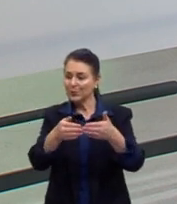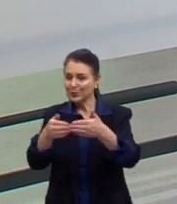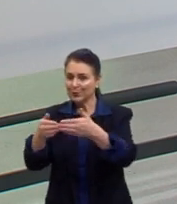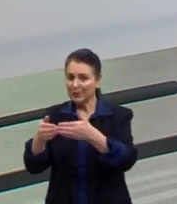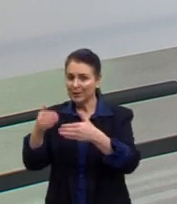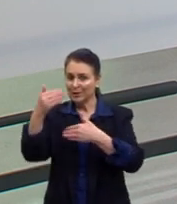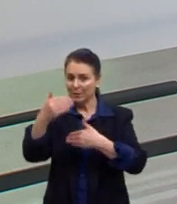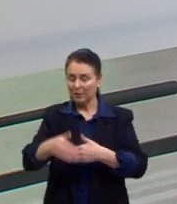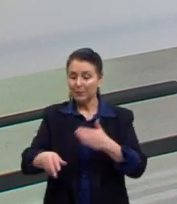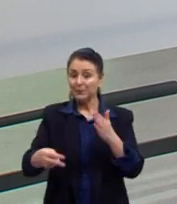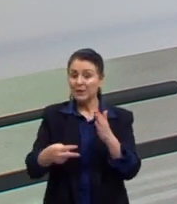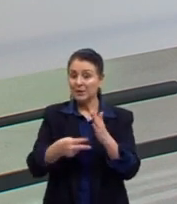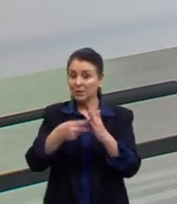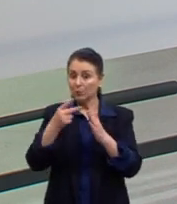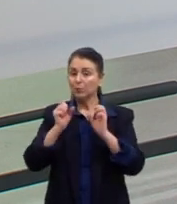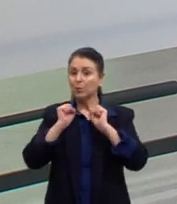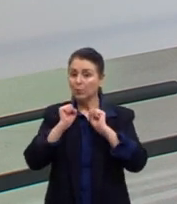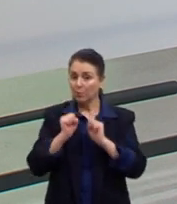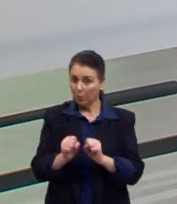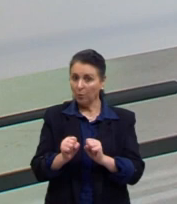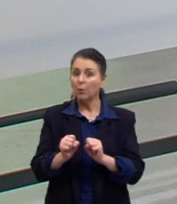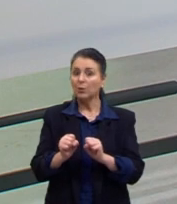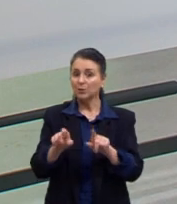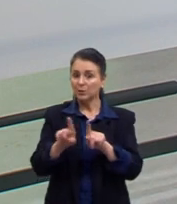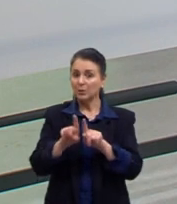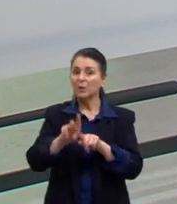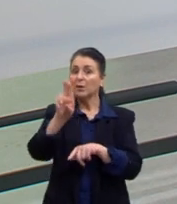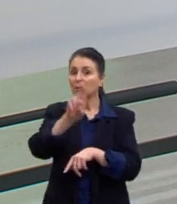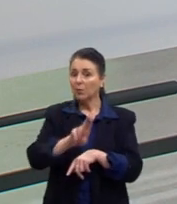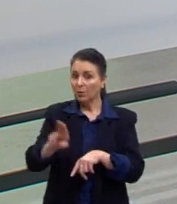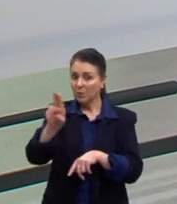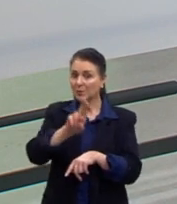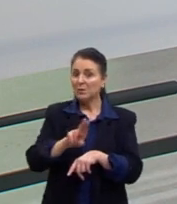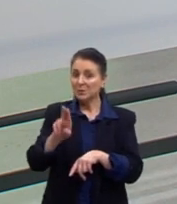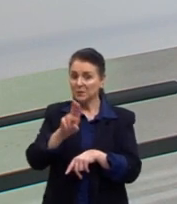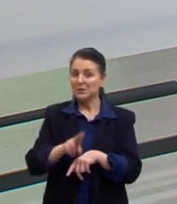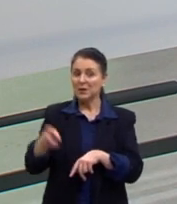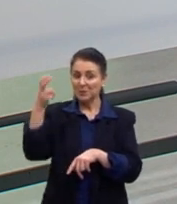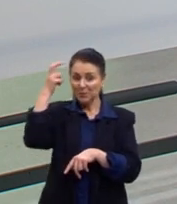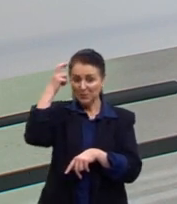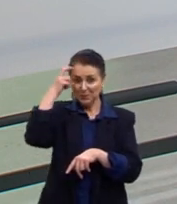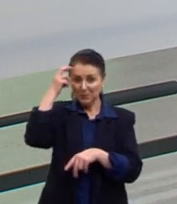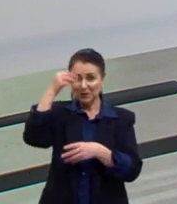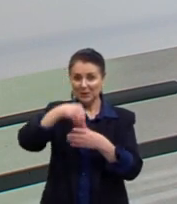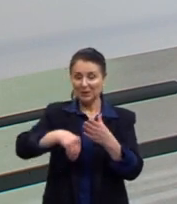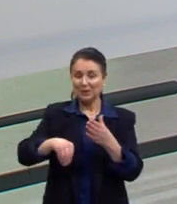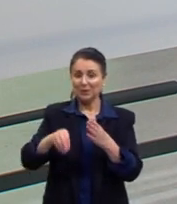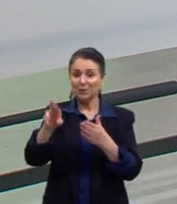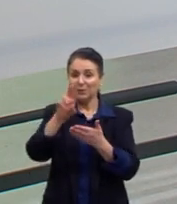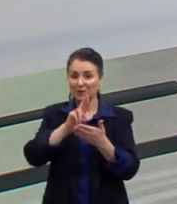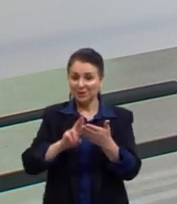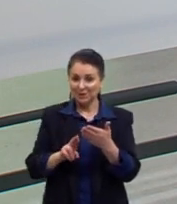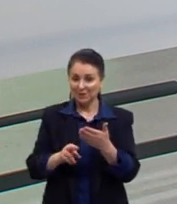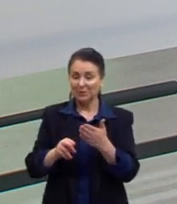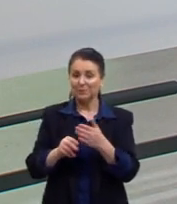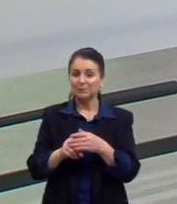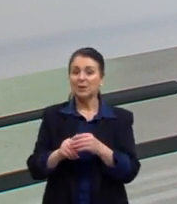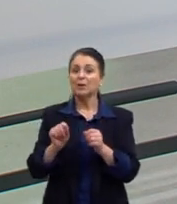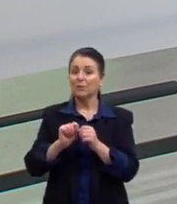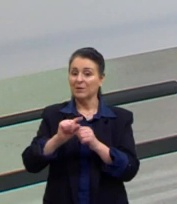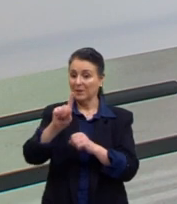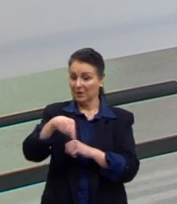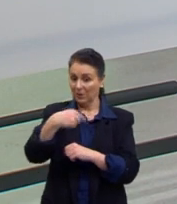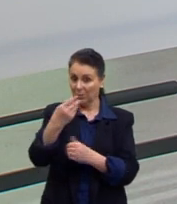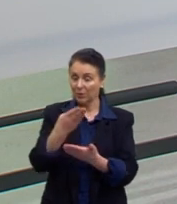segundo elas podem servir de repertório cultural para vocês tá então a gente vai fazer isso na nossa